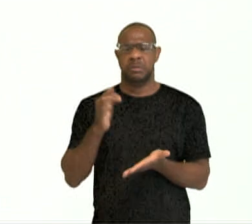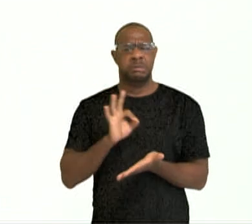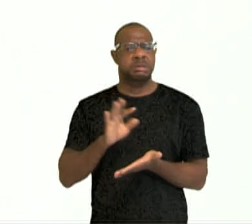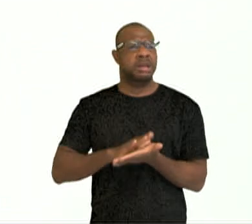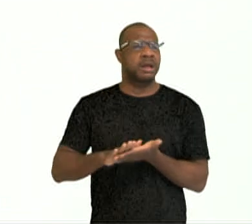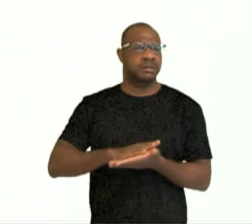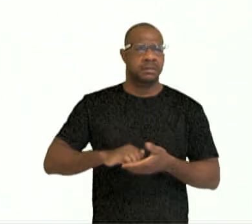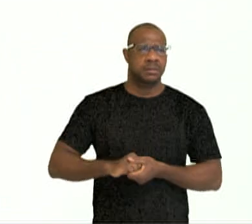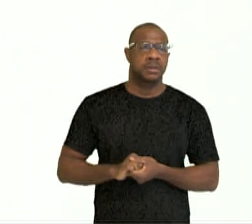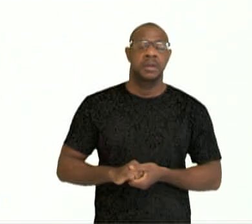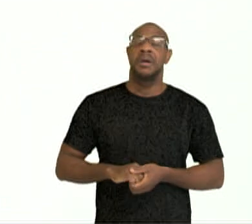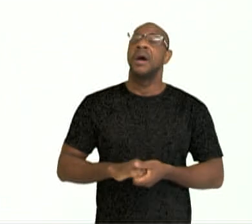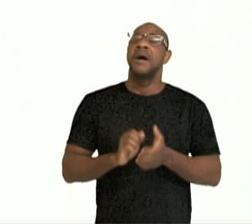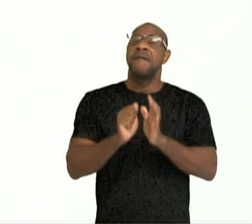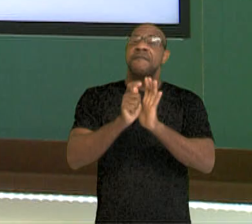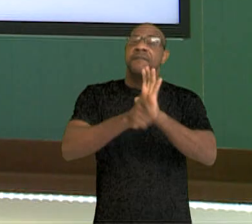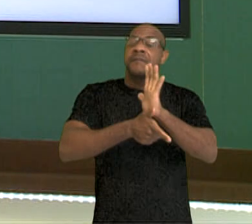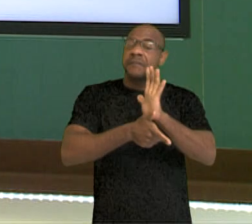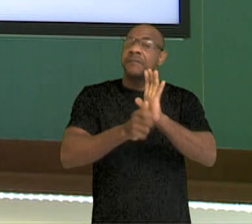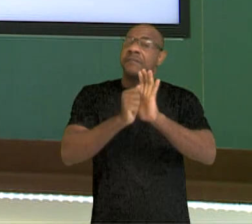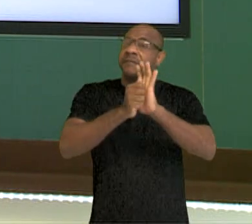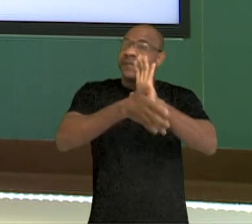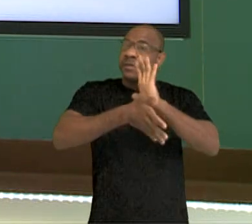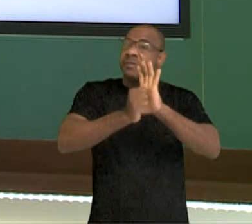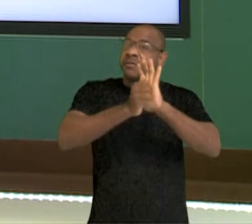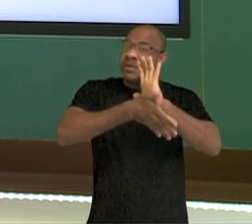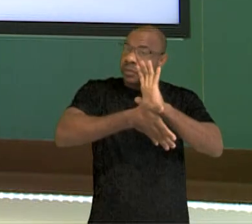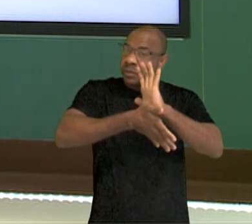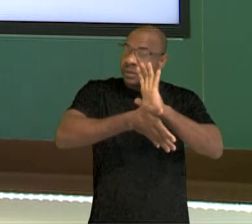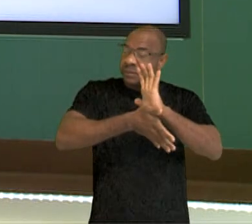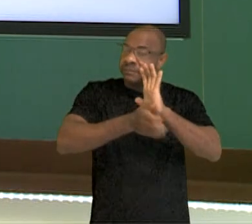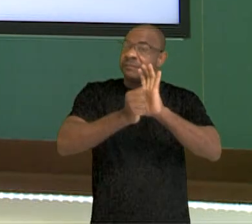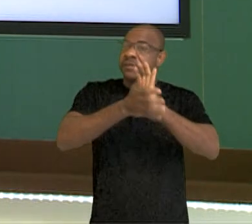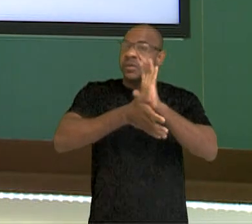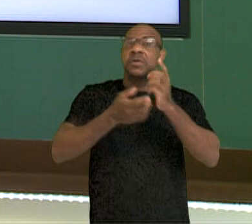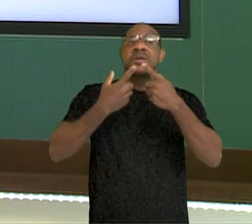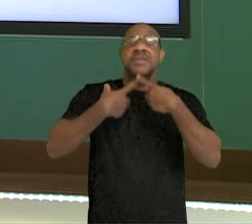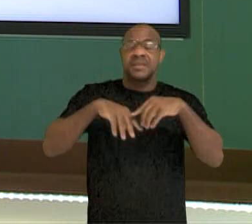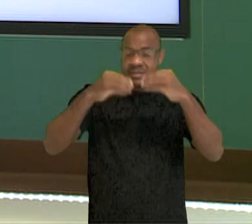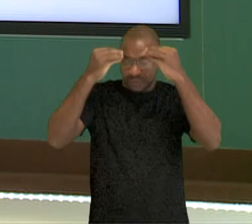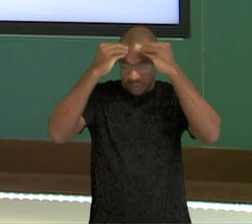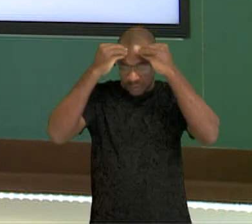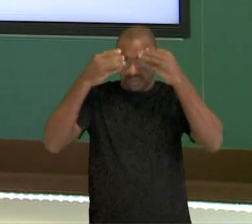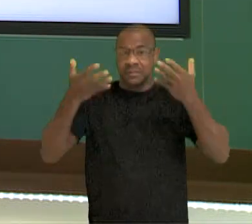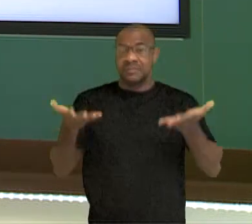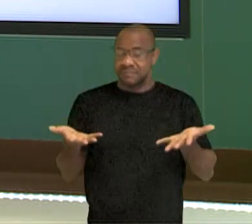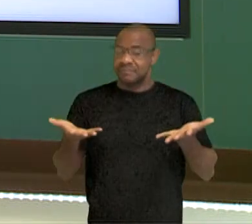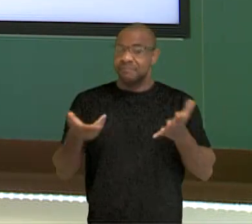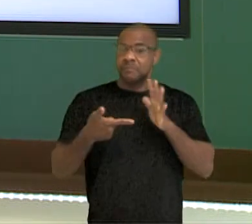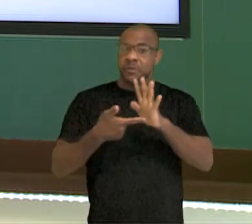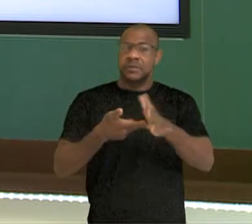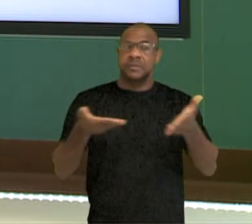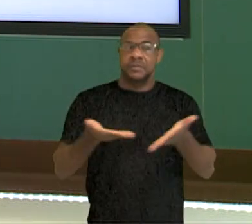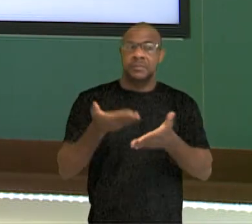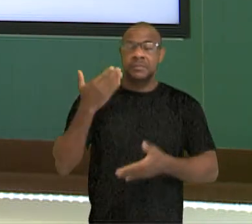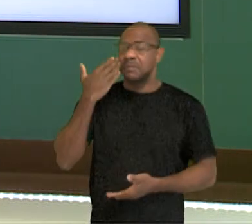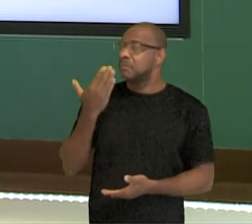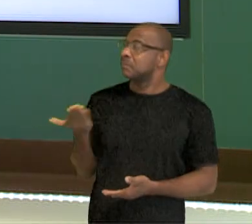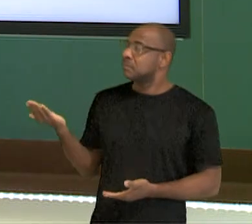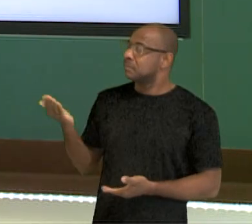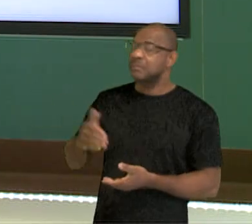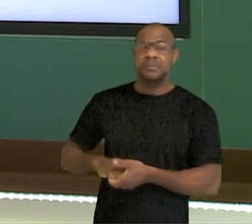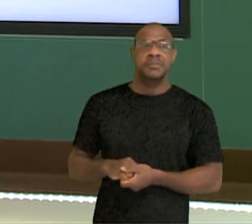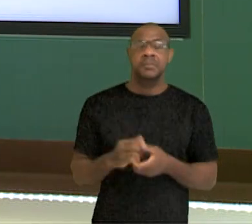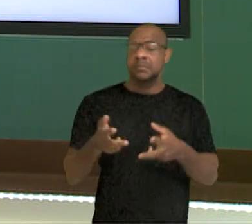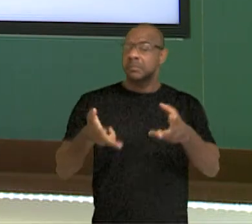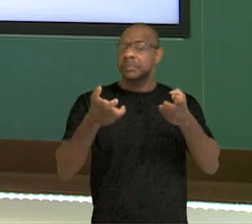presente nestes versos, né? Que recurso expressivo, então, cujo efeito estético nós podemos reconhecer